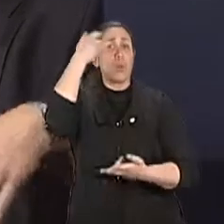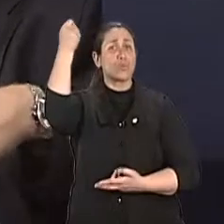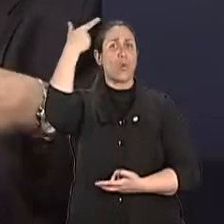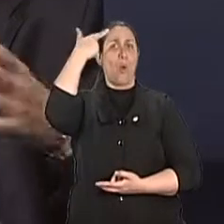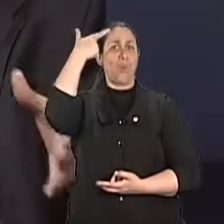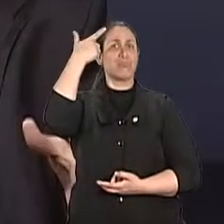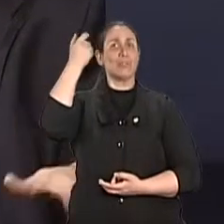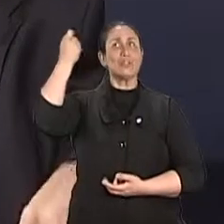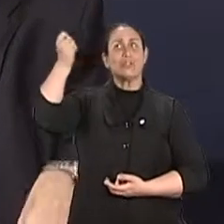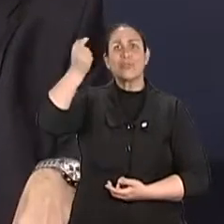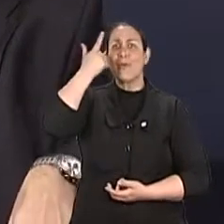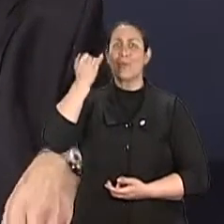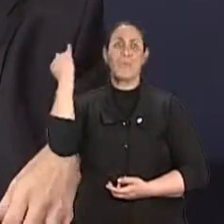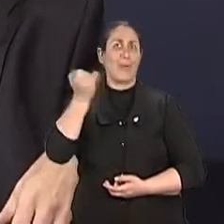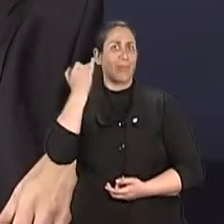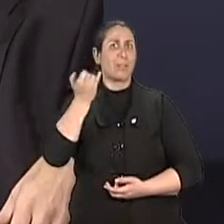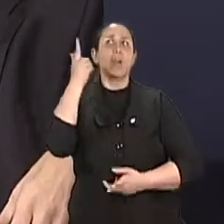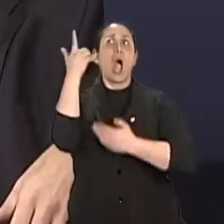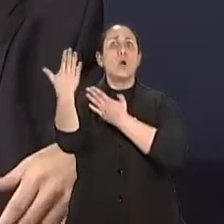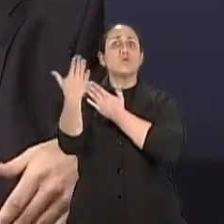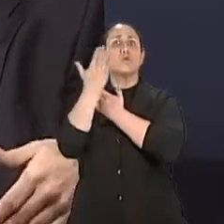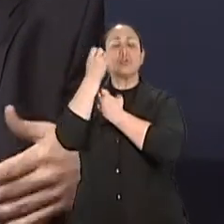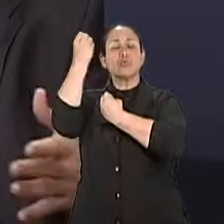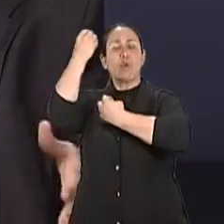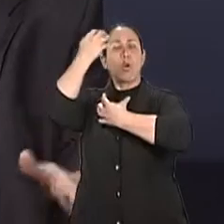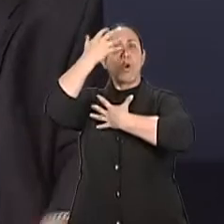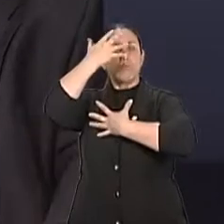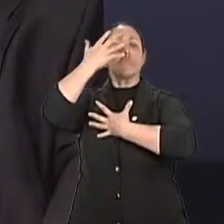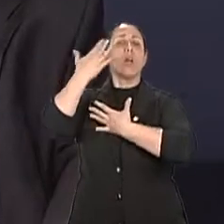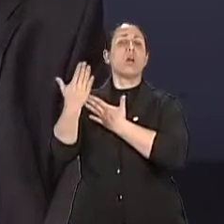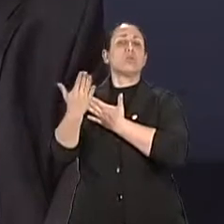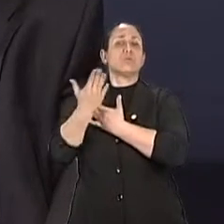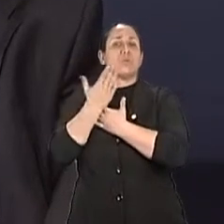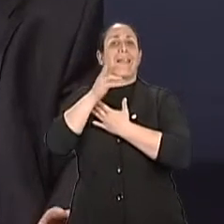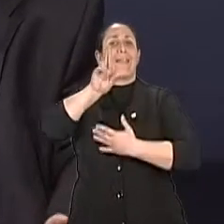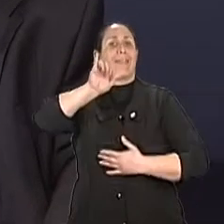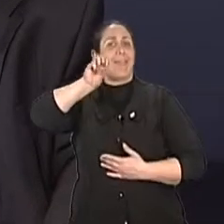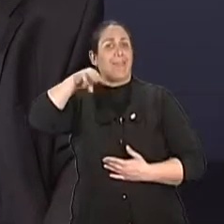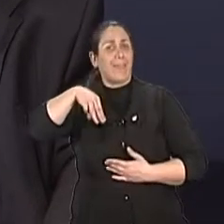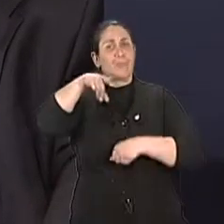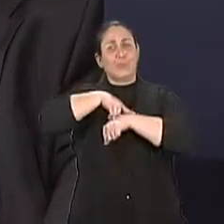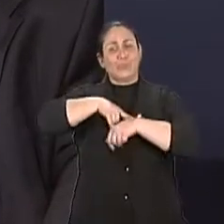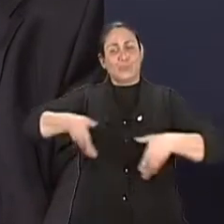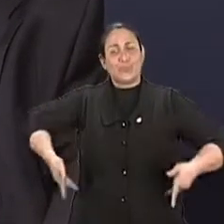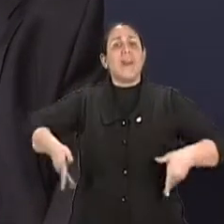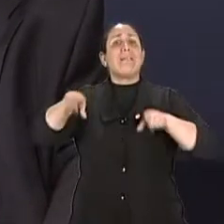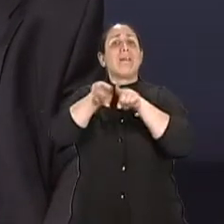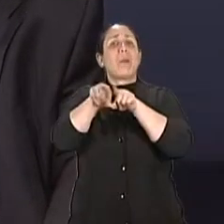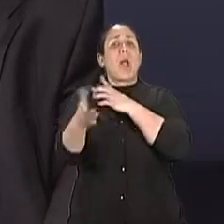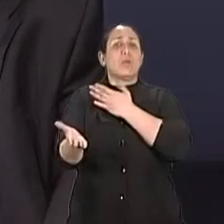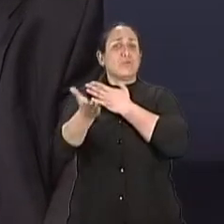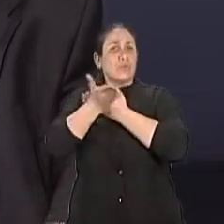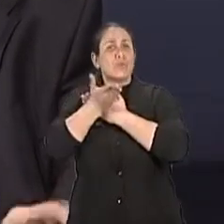é transformada no fígado, no rim, e ela facilita então a absorção de cálcio, esse cálcio vai ser importante